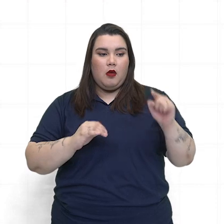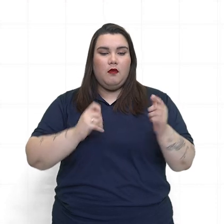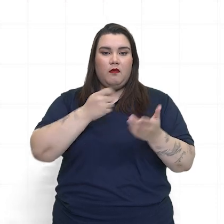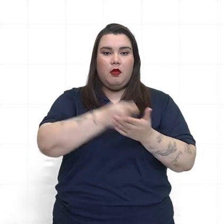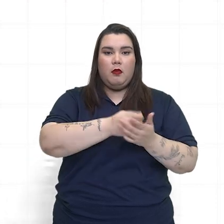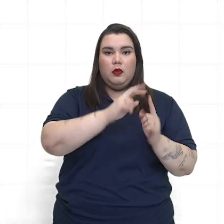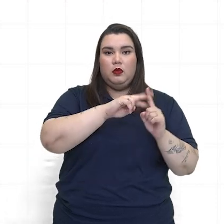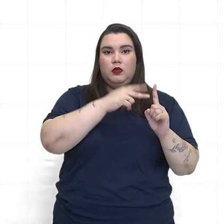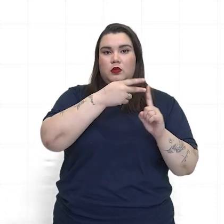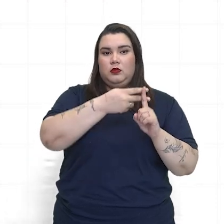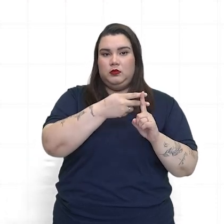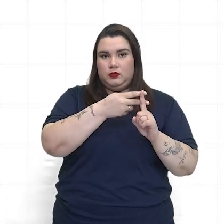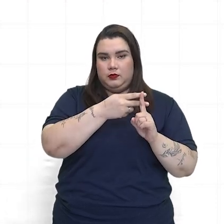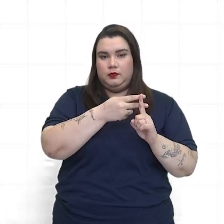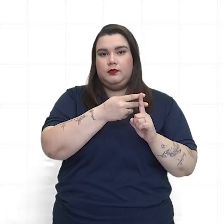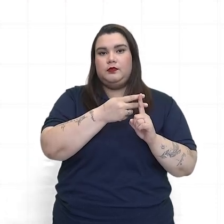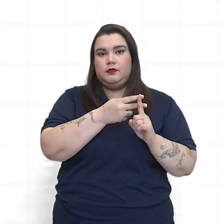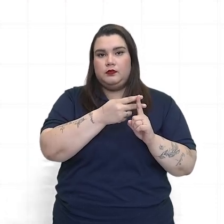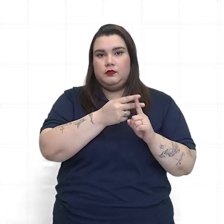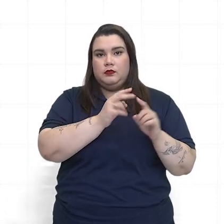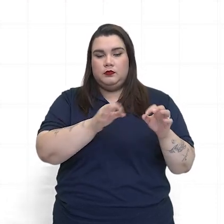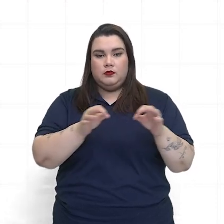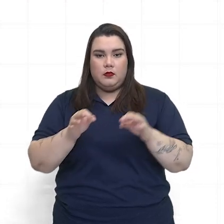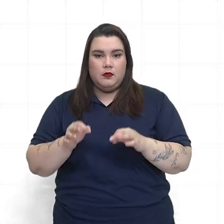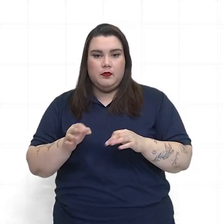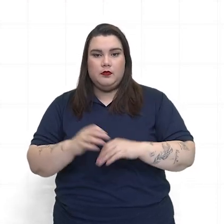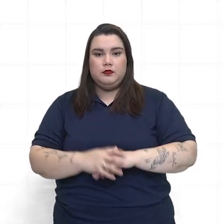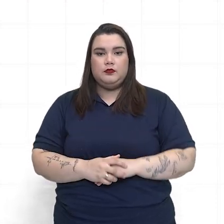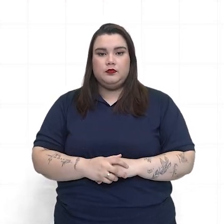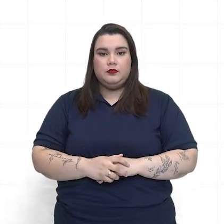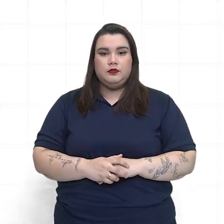o dobro exatamente deste valor.